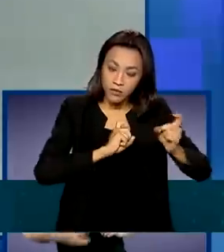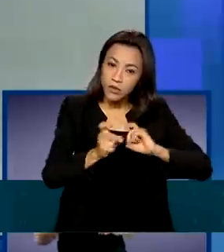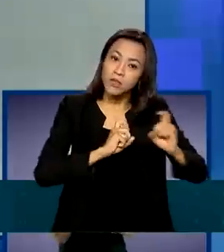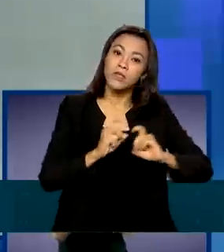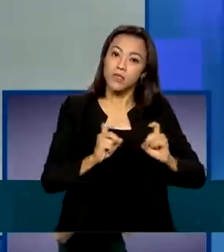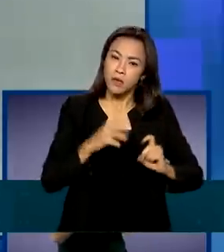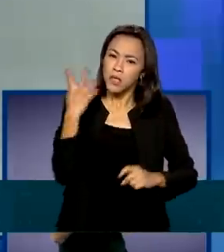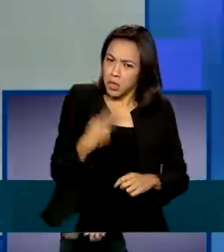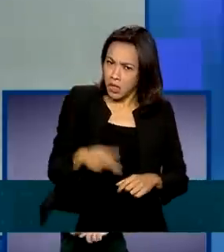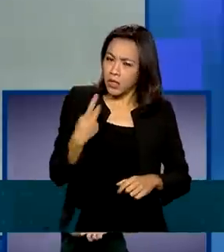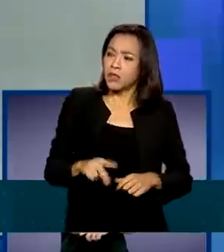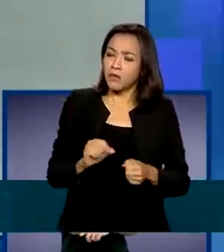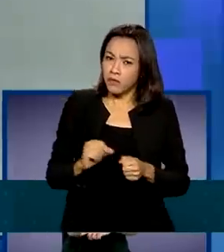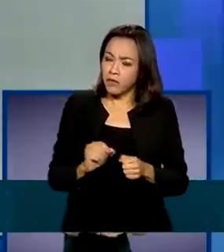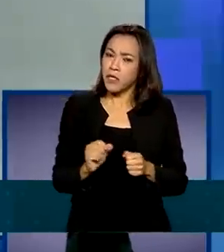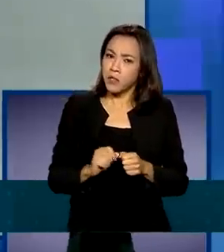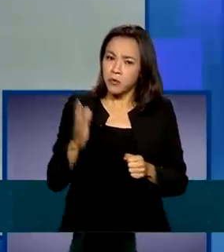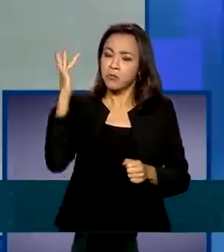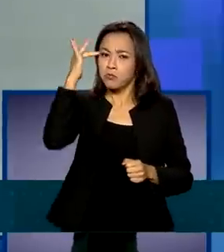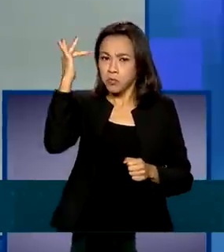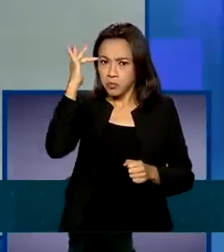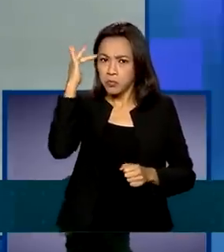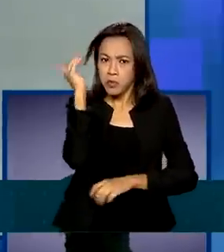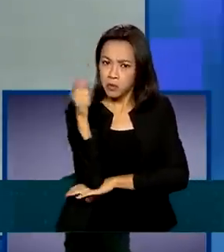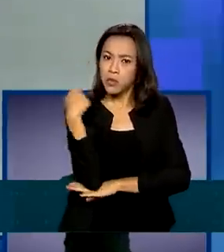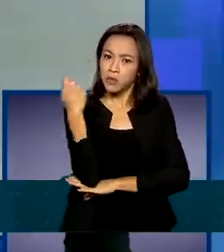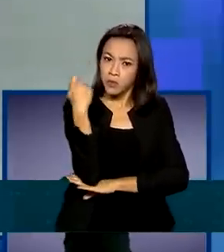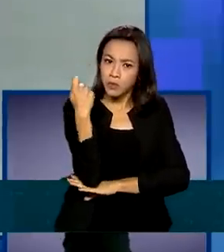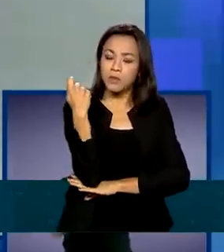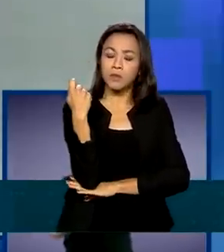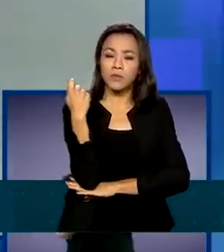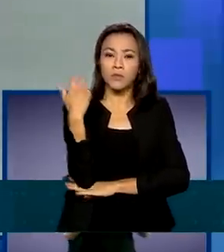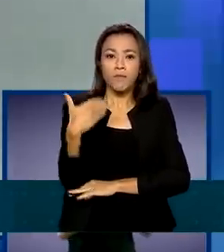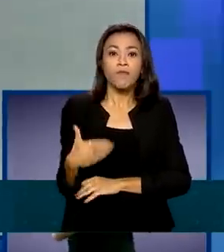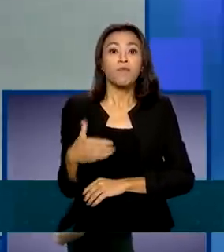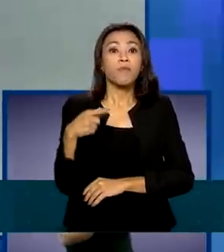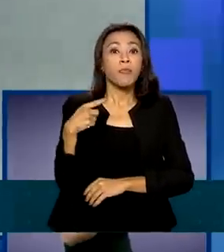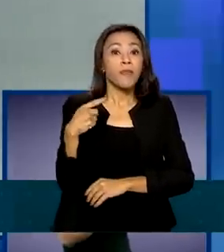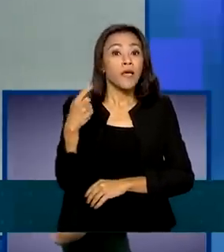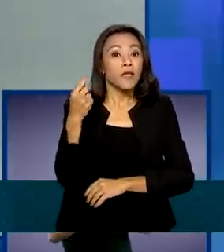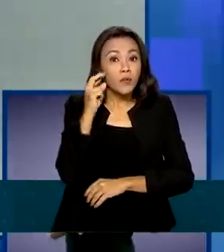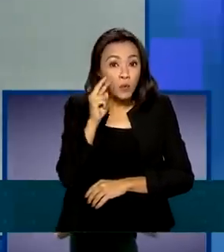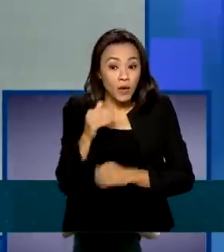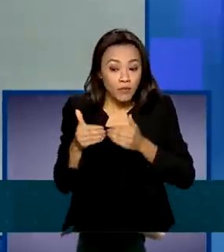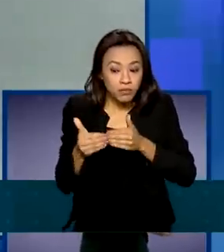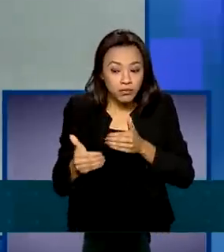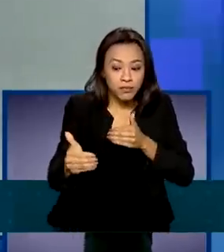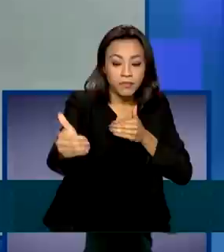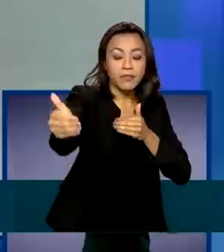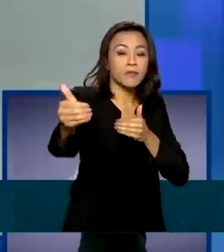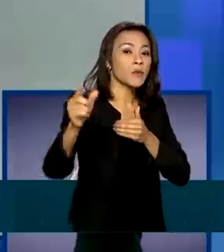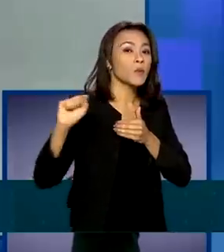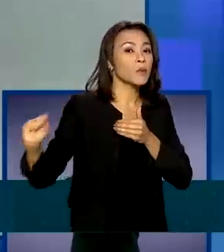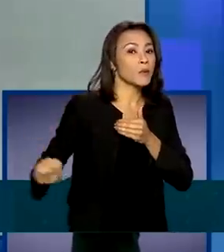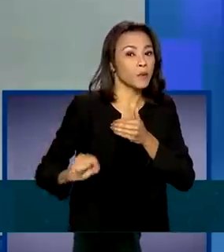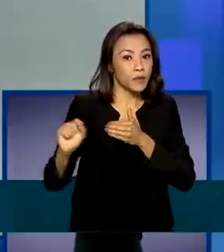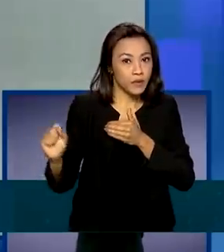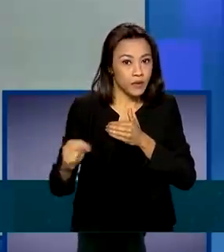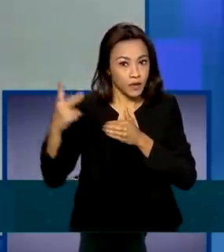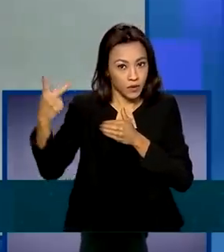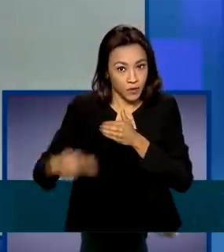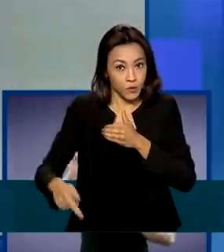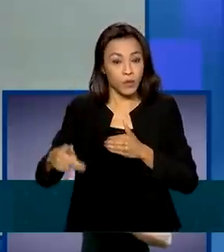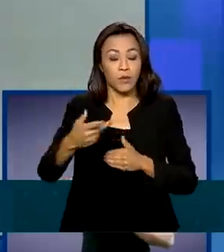forma muito consistente com muita competência no longo prazo na visão maior ele está assim